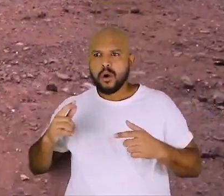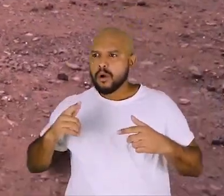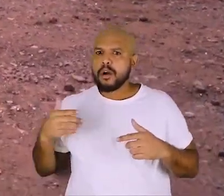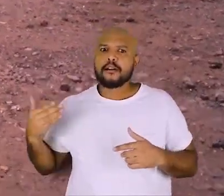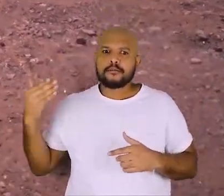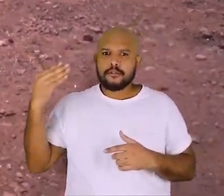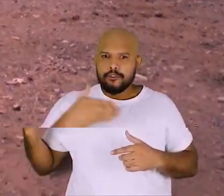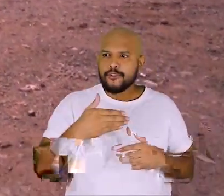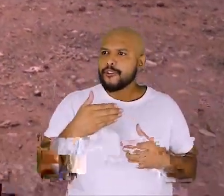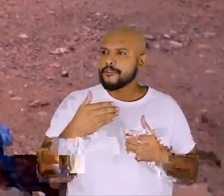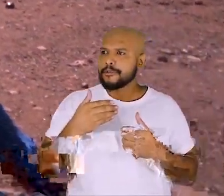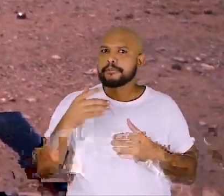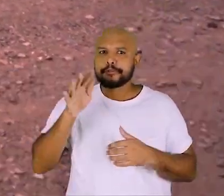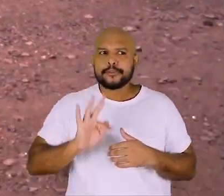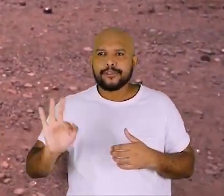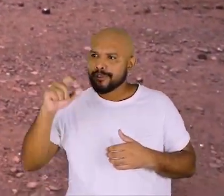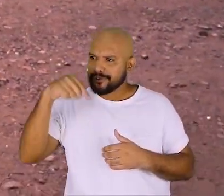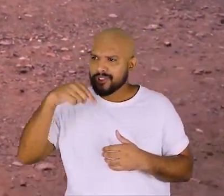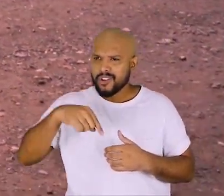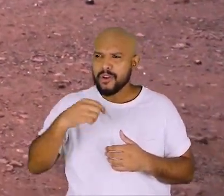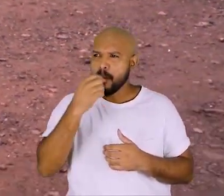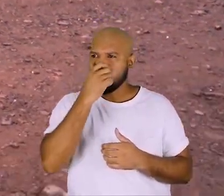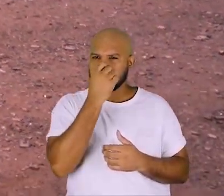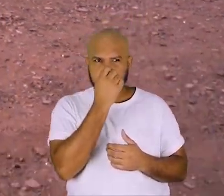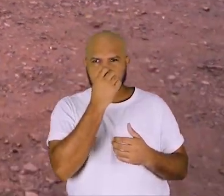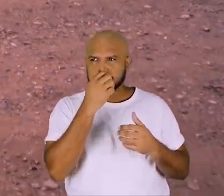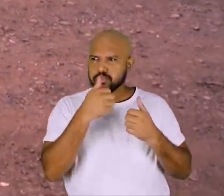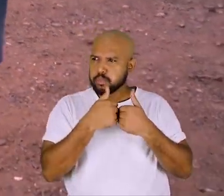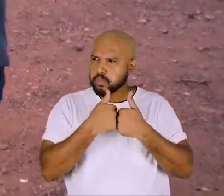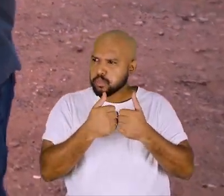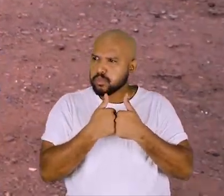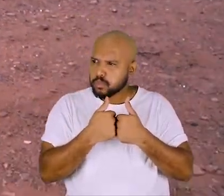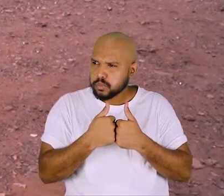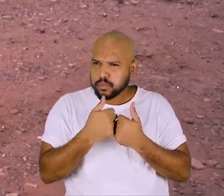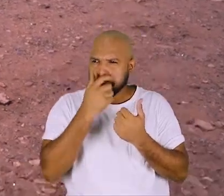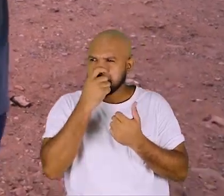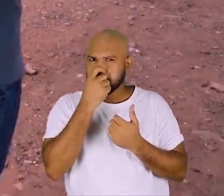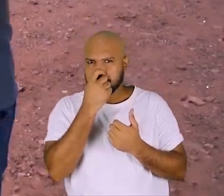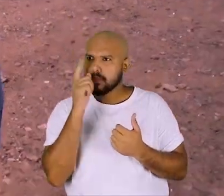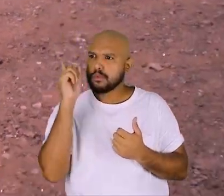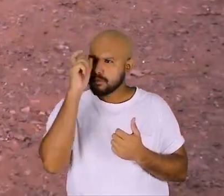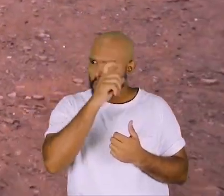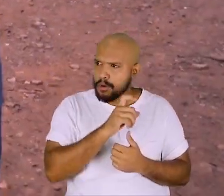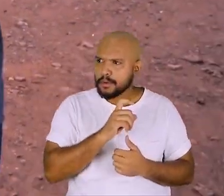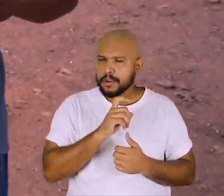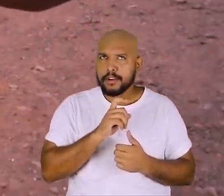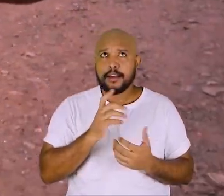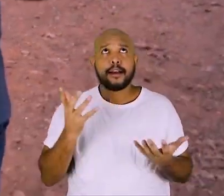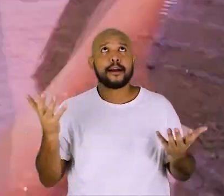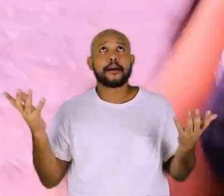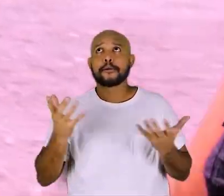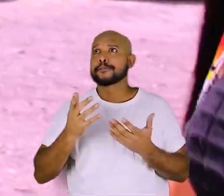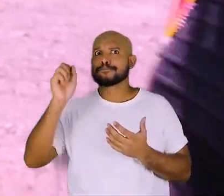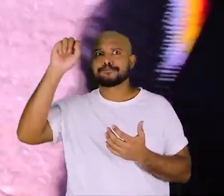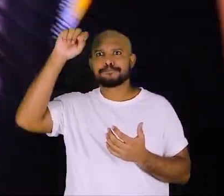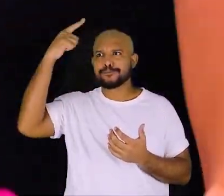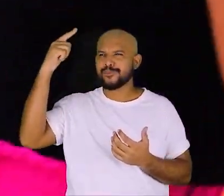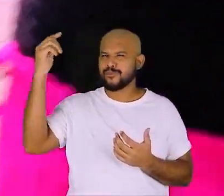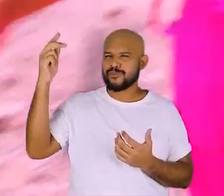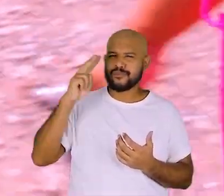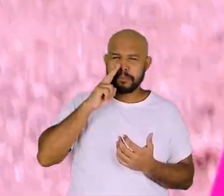sobre essa luta que a gente já viu que logo no começo, logo no início do dia, tu já